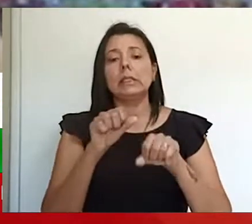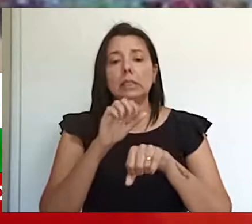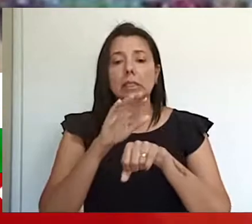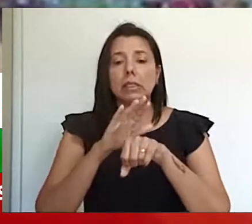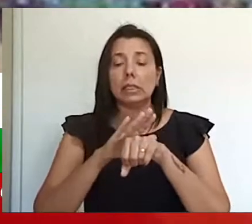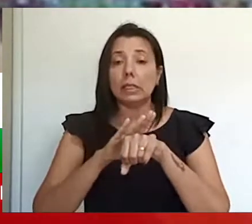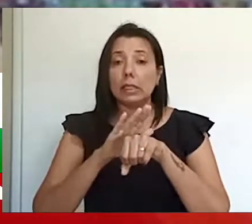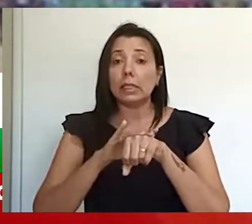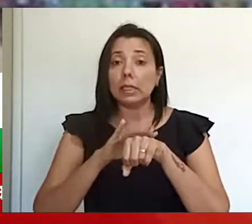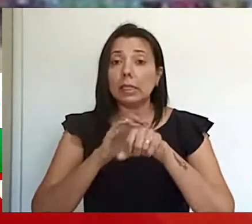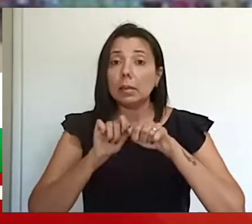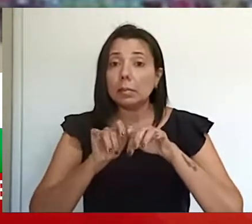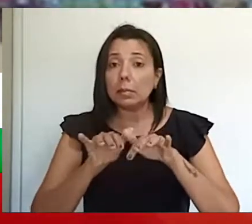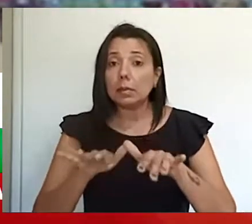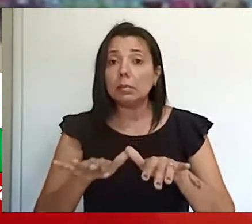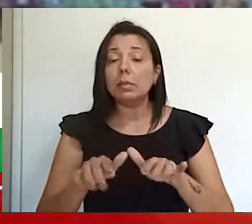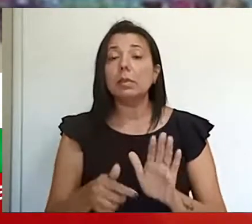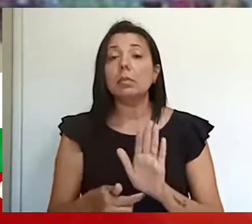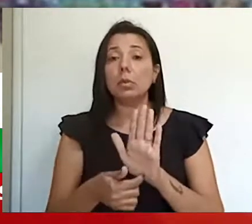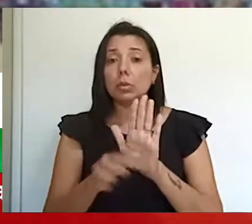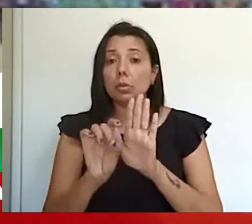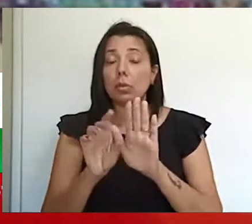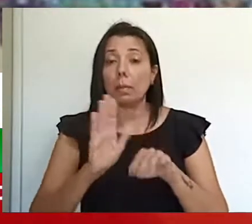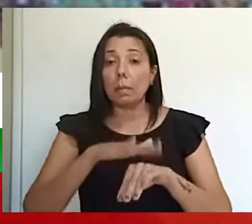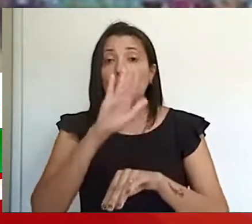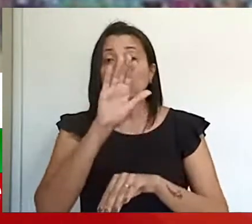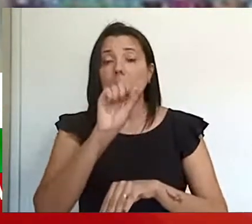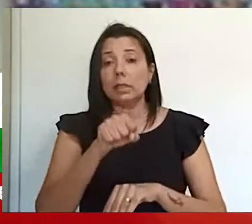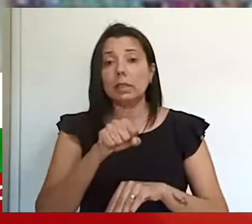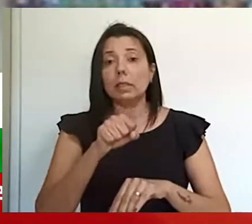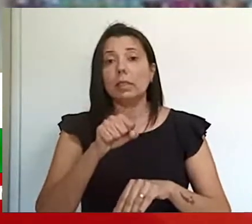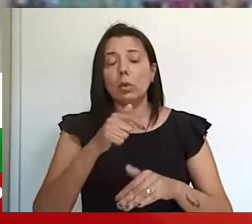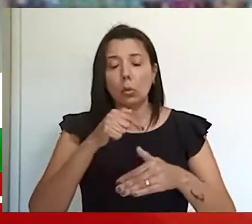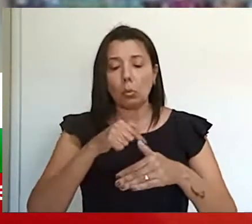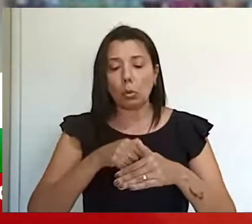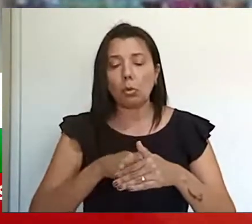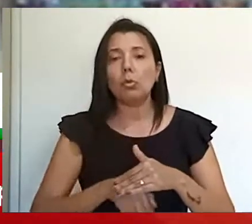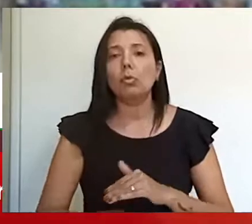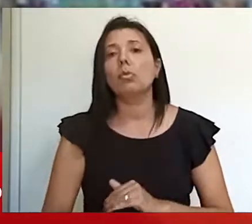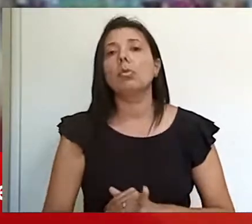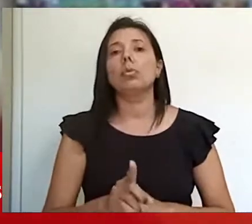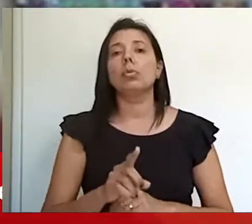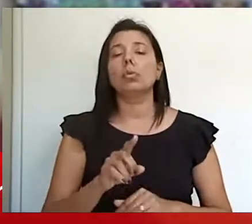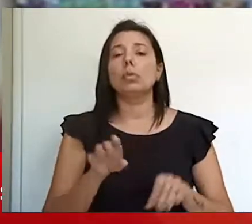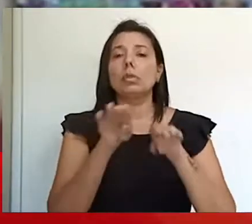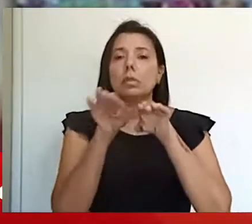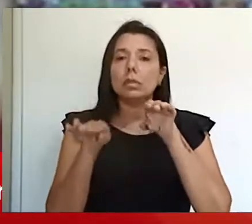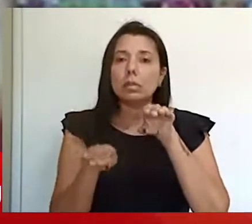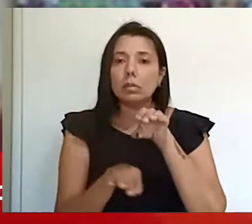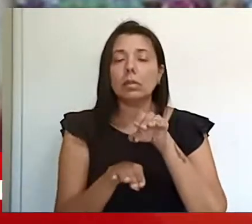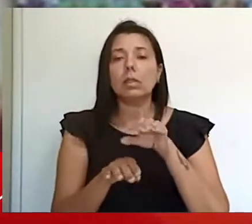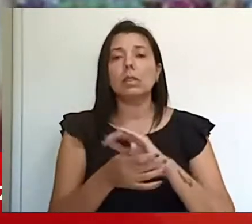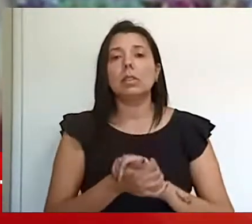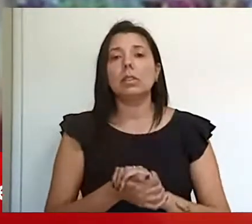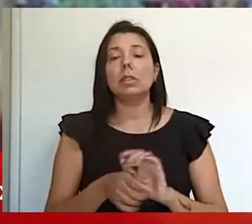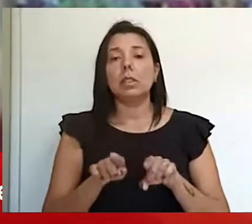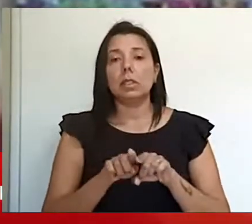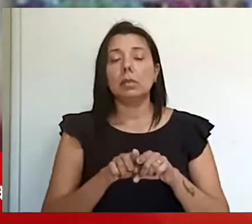evidenciar, mostrar mais as profundas desigualdades e os conflitos existentes na